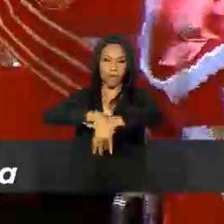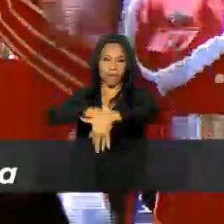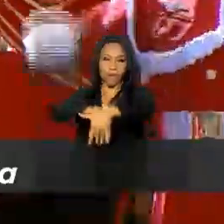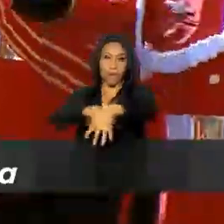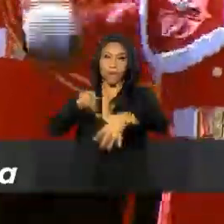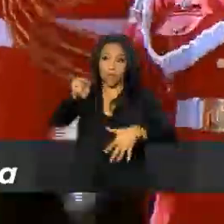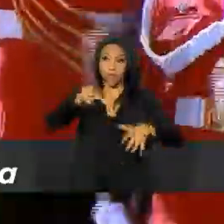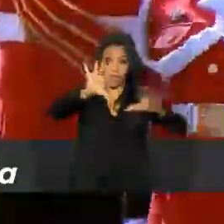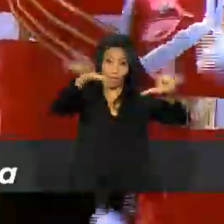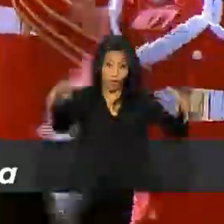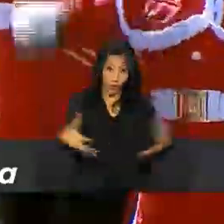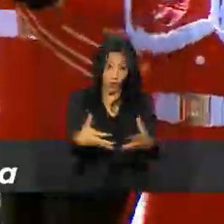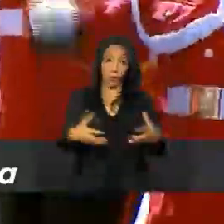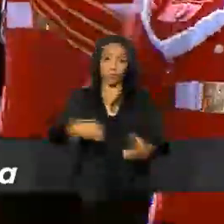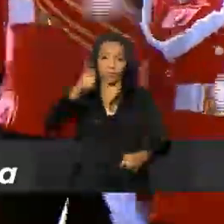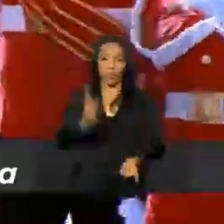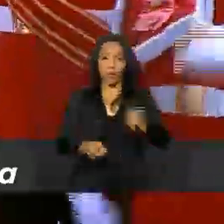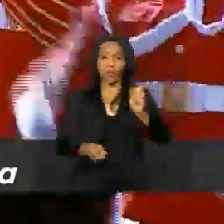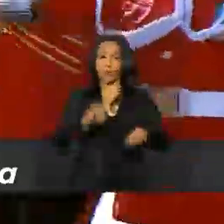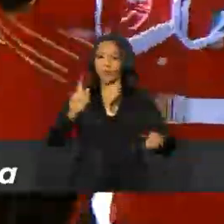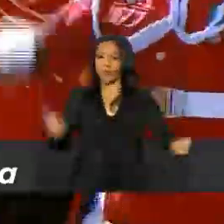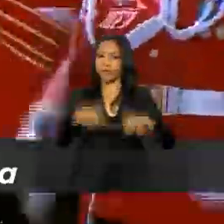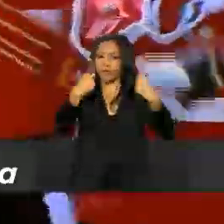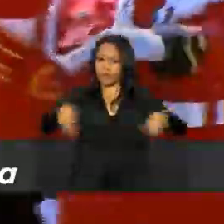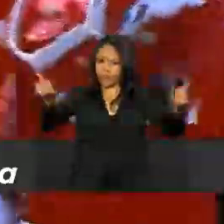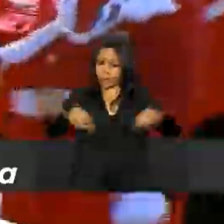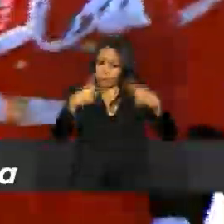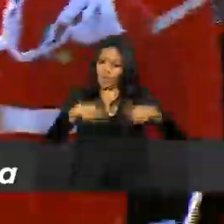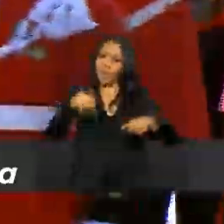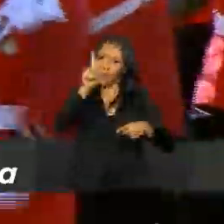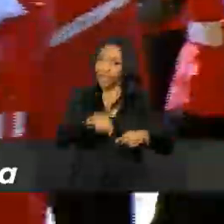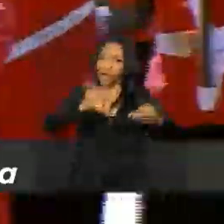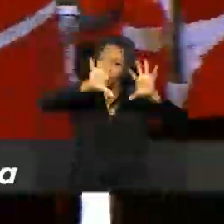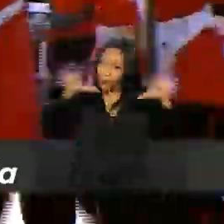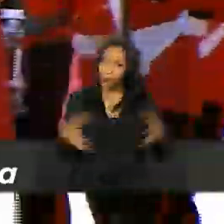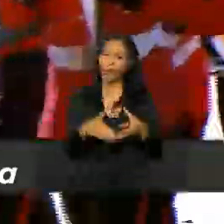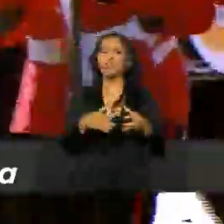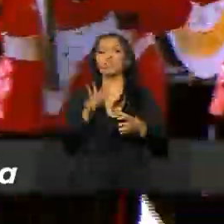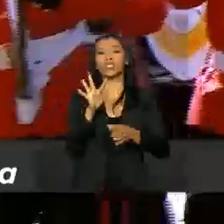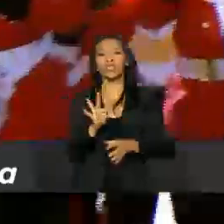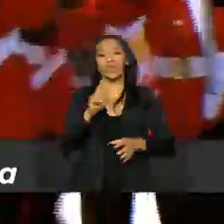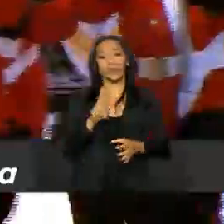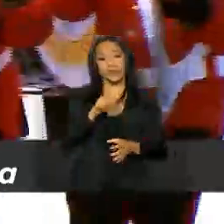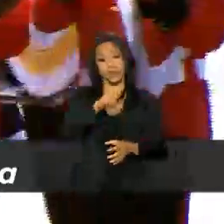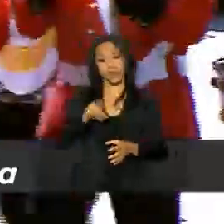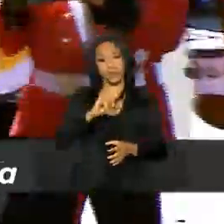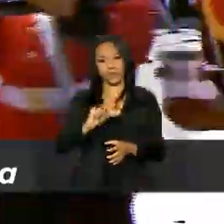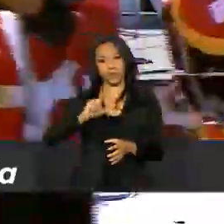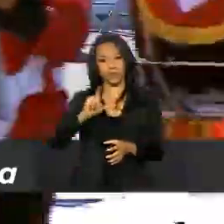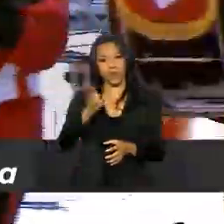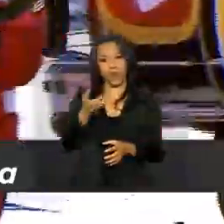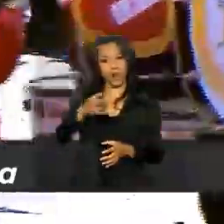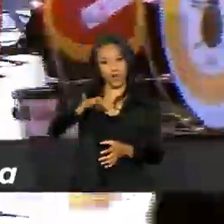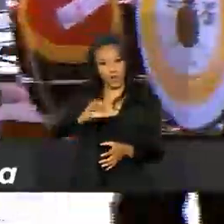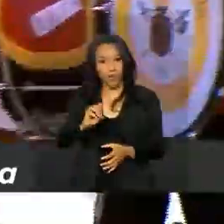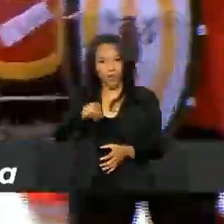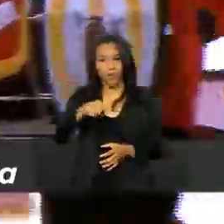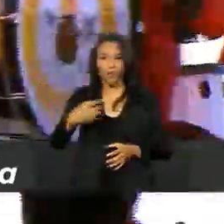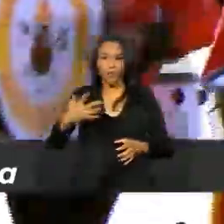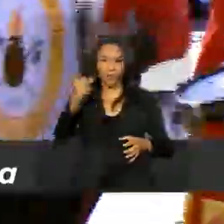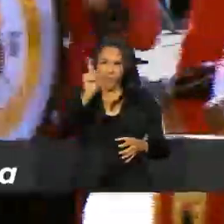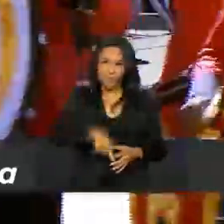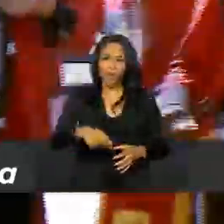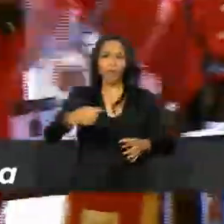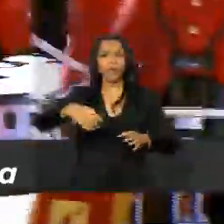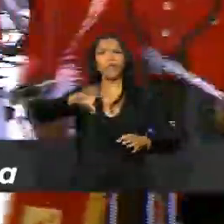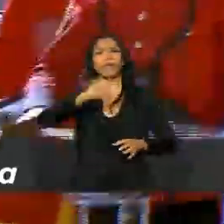do Corpo Fuzileiro Navais. Esse é o suboficial Luiz Carlos, é o regente da banda. A banda já vem na formação característica, o símbolo